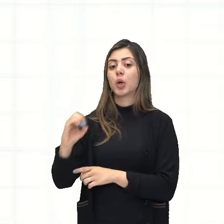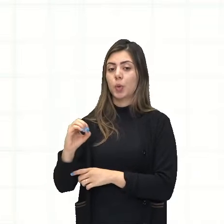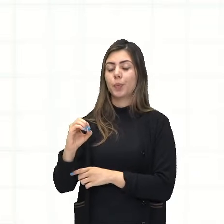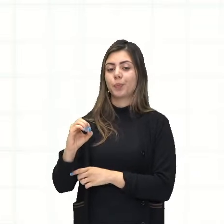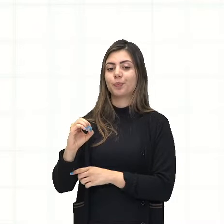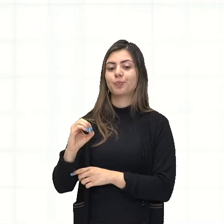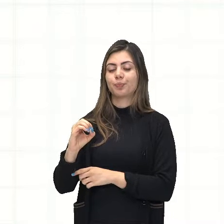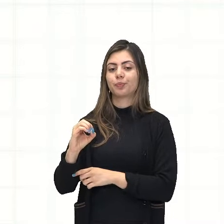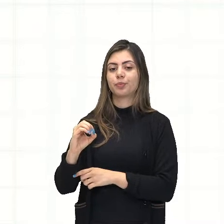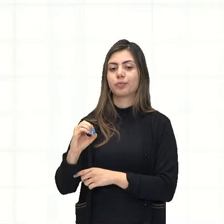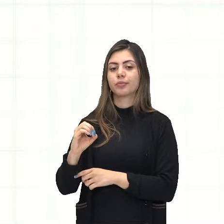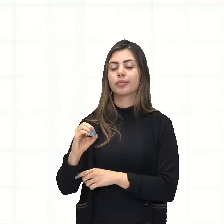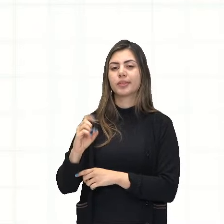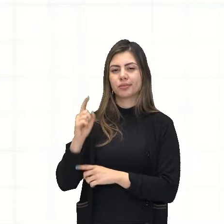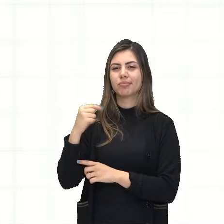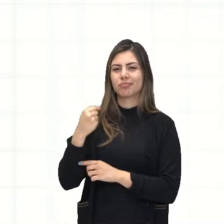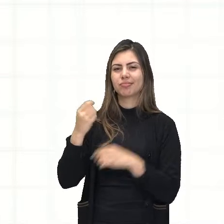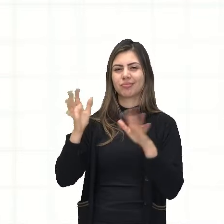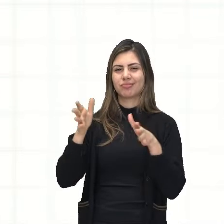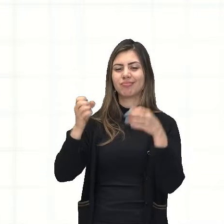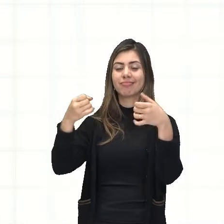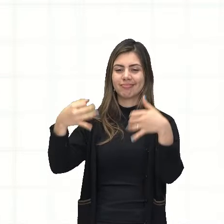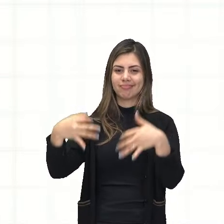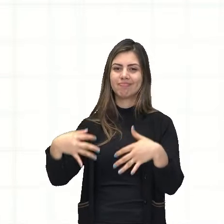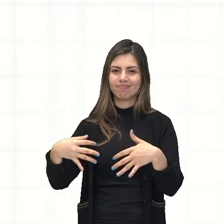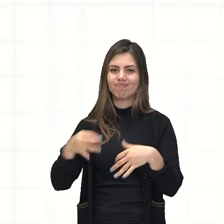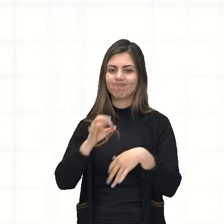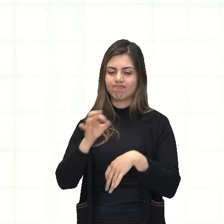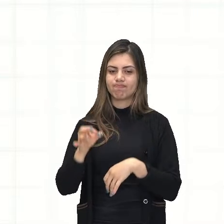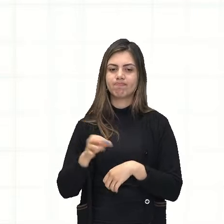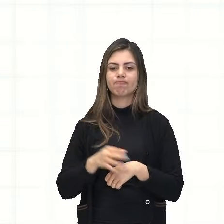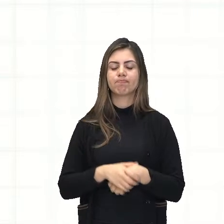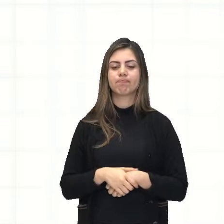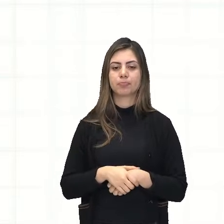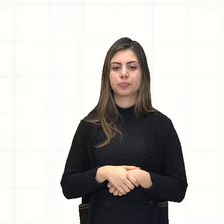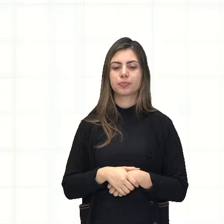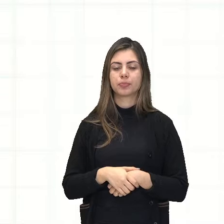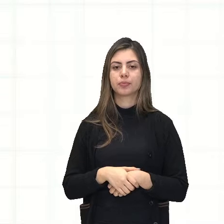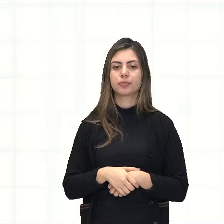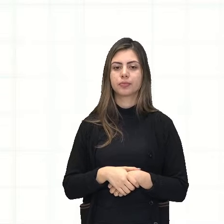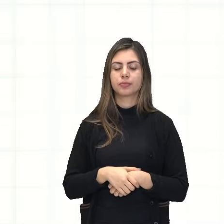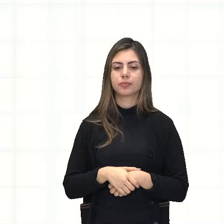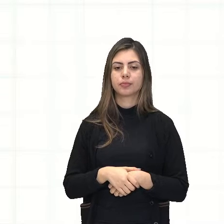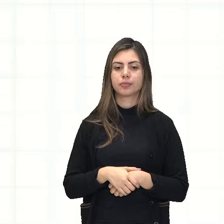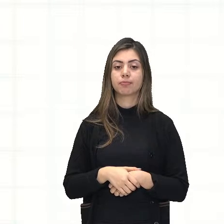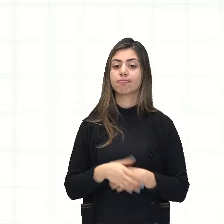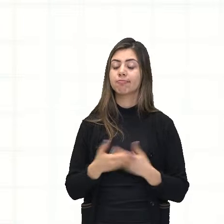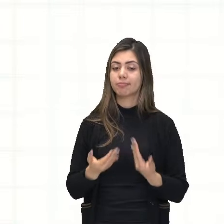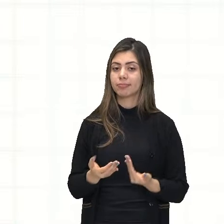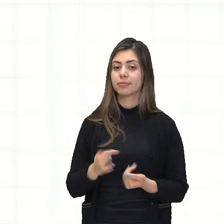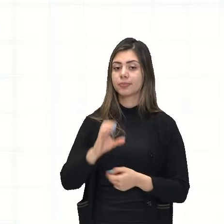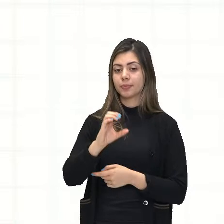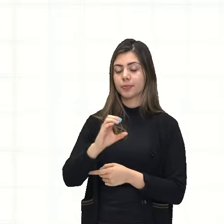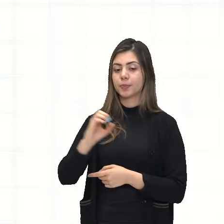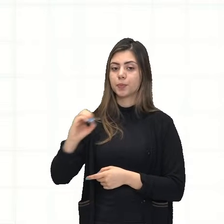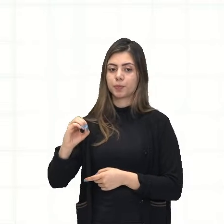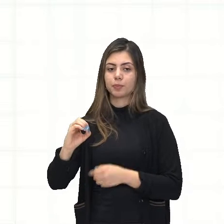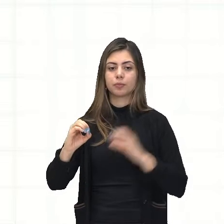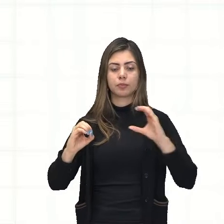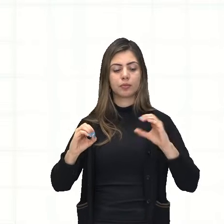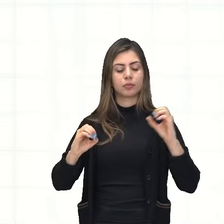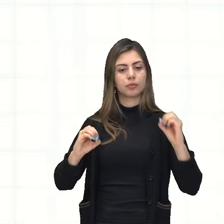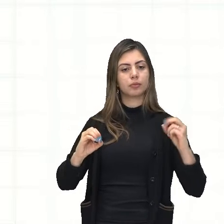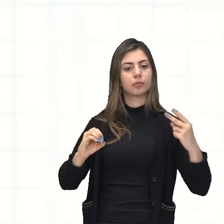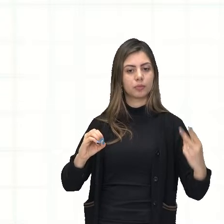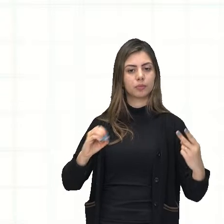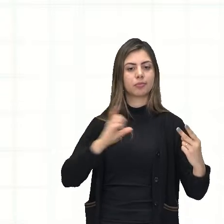carbono, que nós falamos aqui bastante na nossa aula, né? E tem essa diferença aí dela